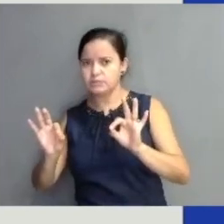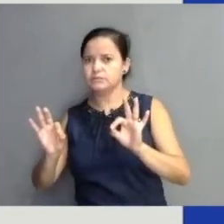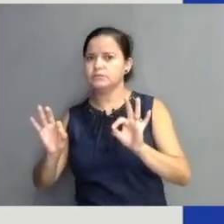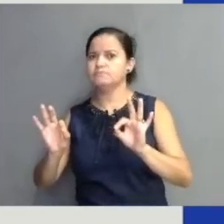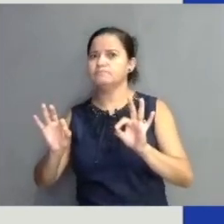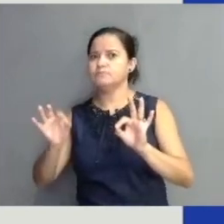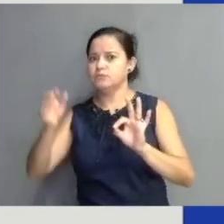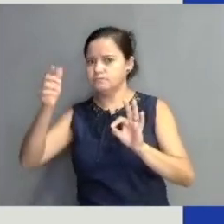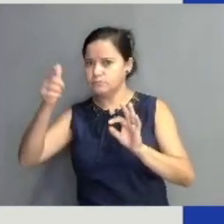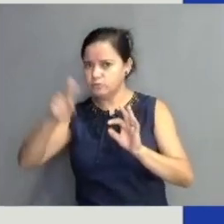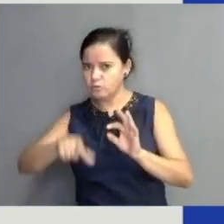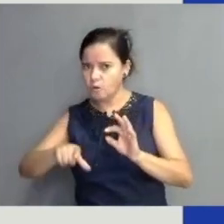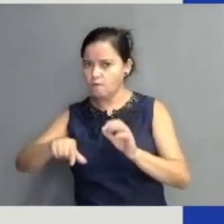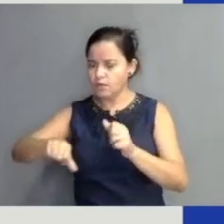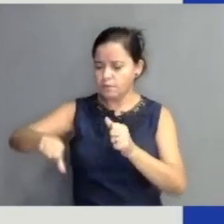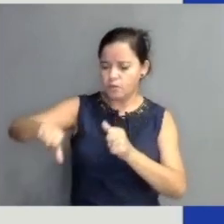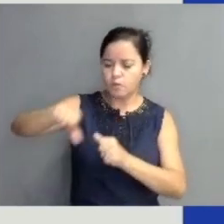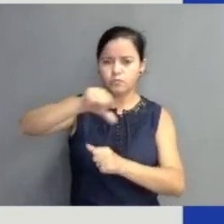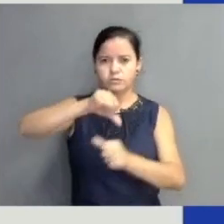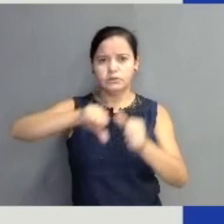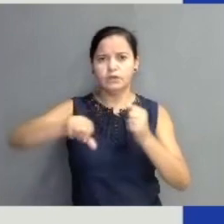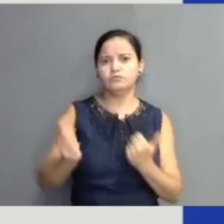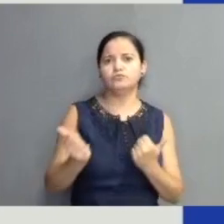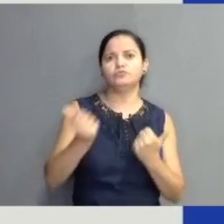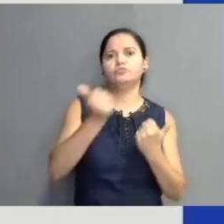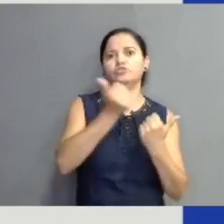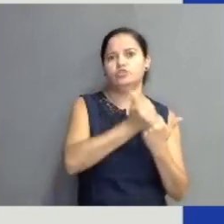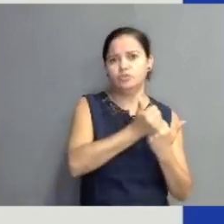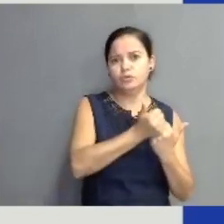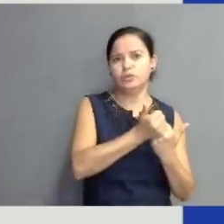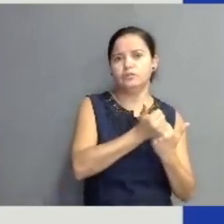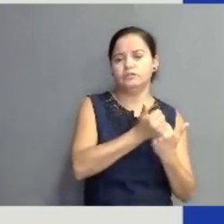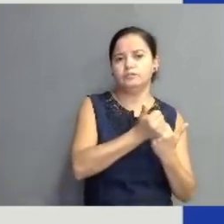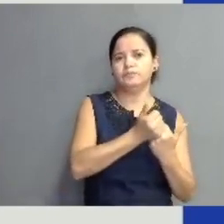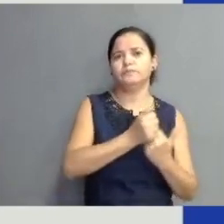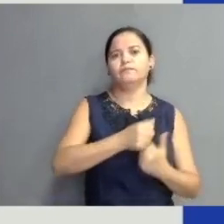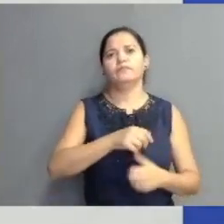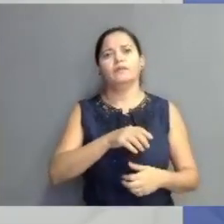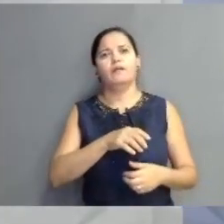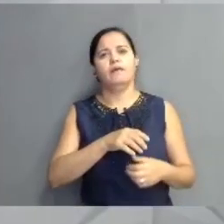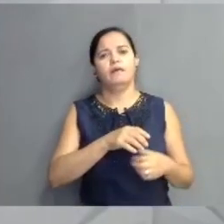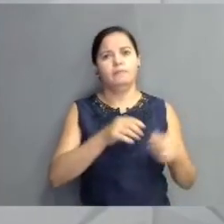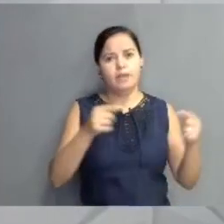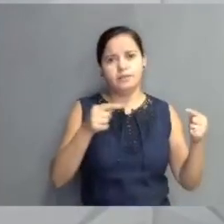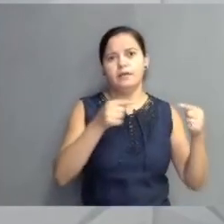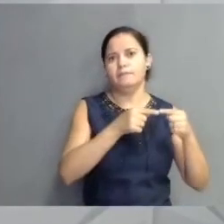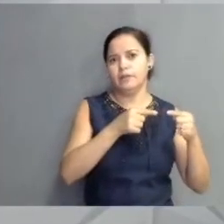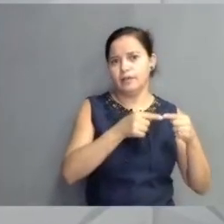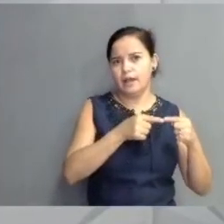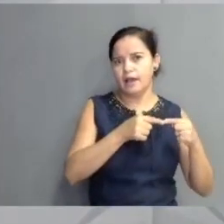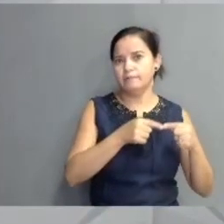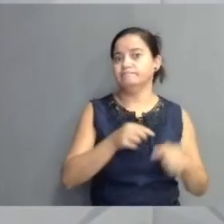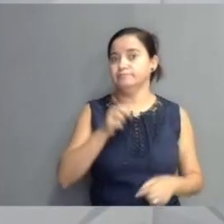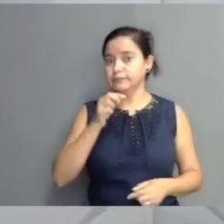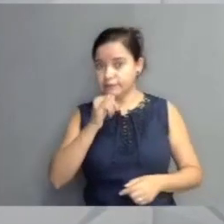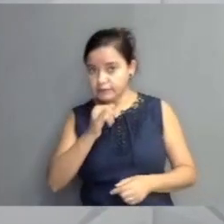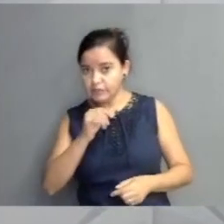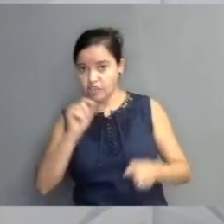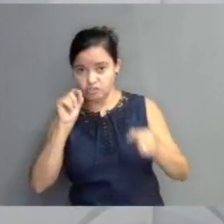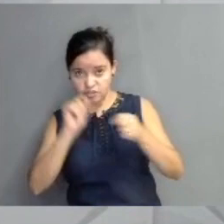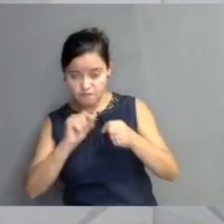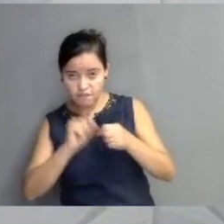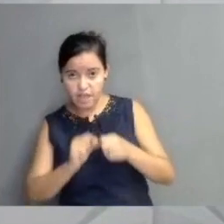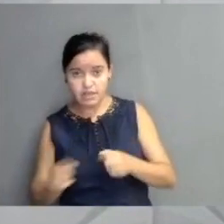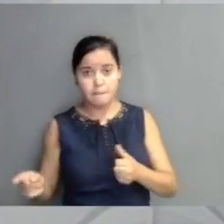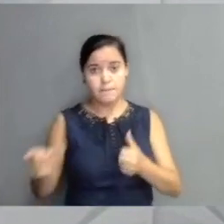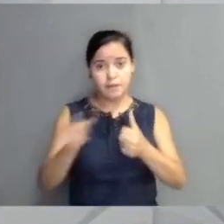é importante nesse processo de reescrita, reforçando mais uma vez, que a partir do momento que nós fazemos a primeira reescrita,